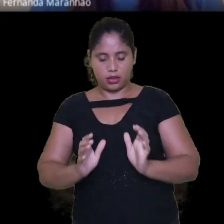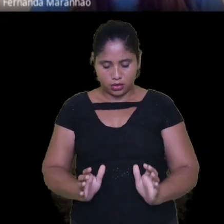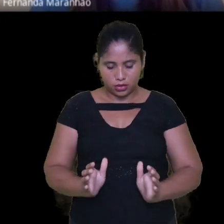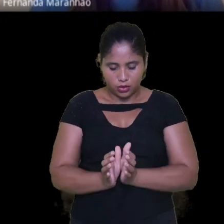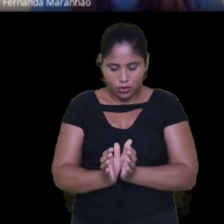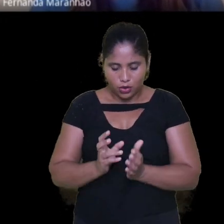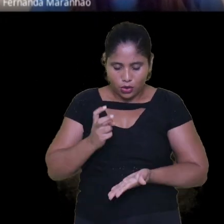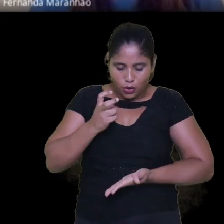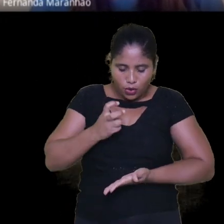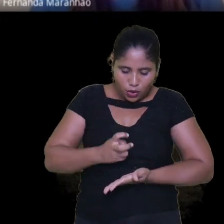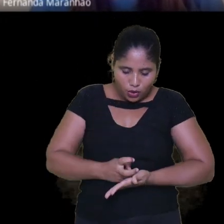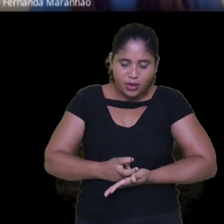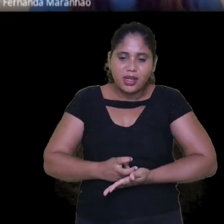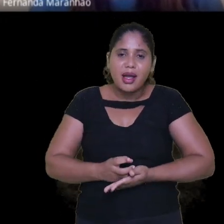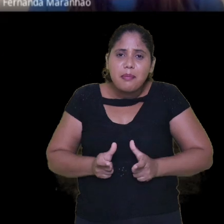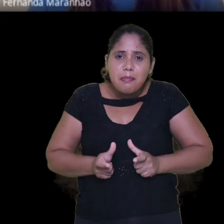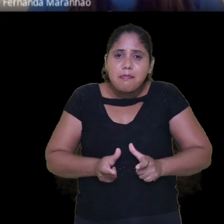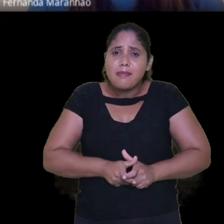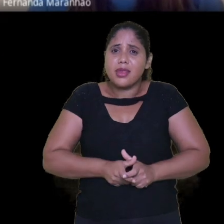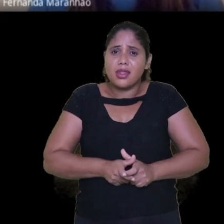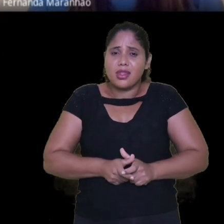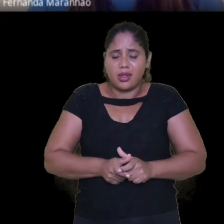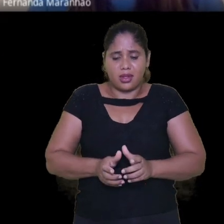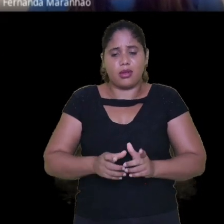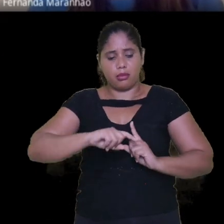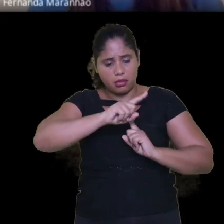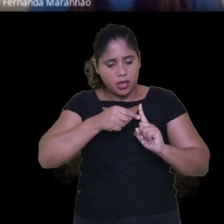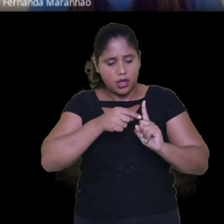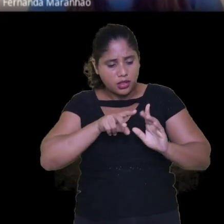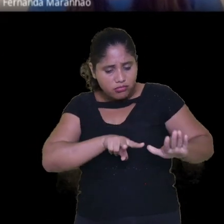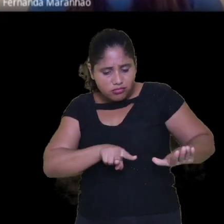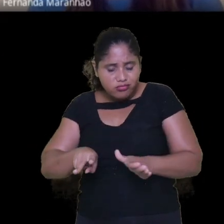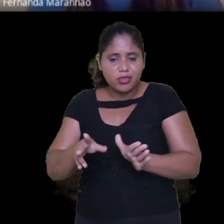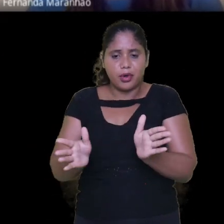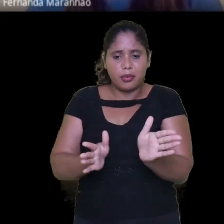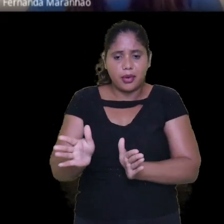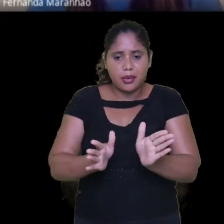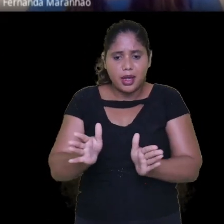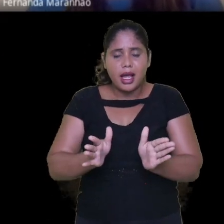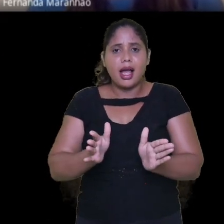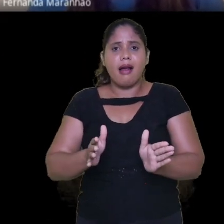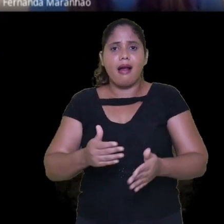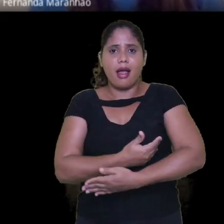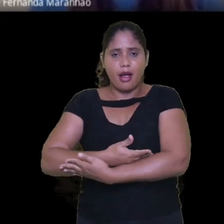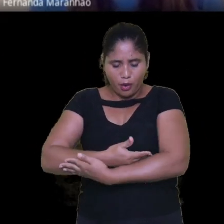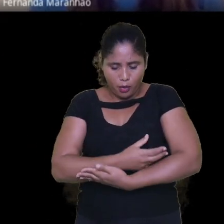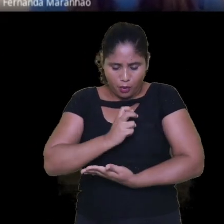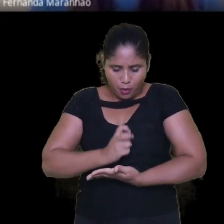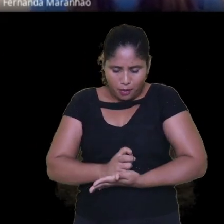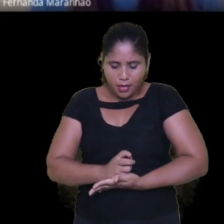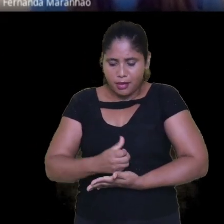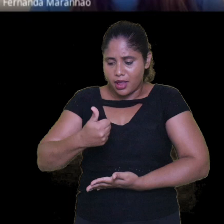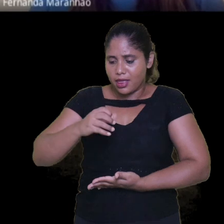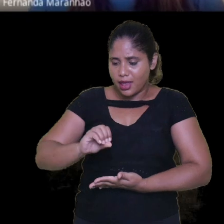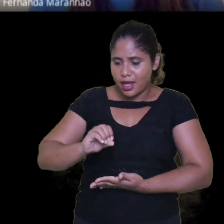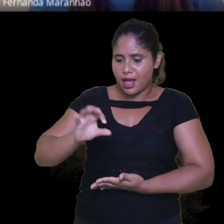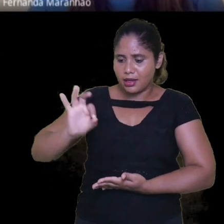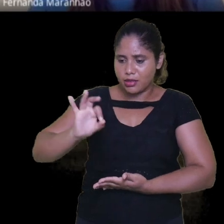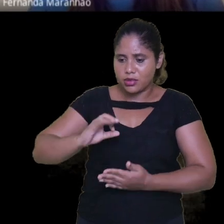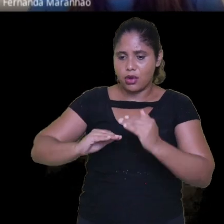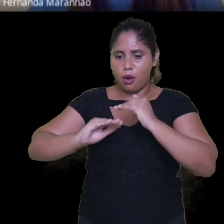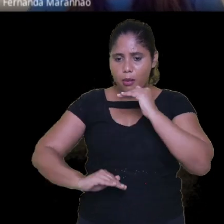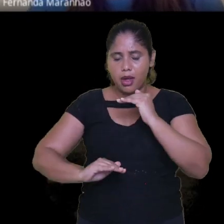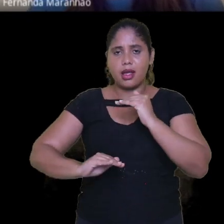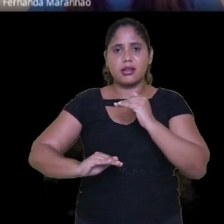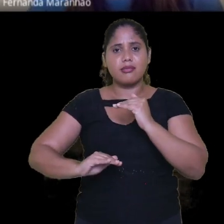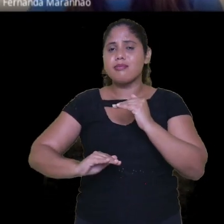ultrassonografia, é possível ver a queda da sua velocidade de crescimento ao longo das semanas, pois é um bebezinho que tem um comportamento